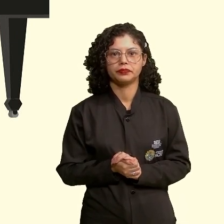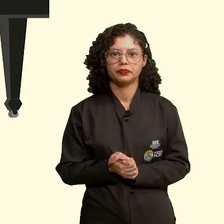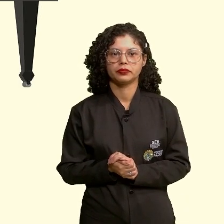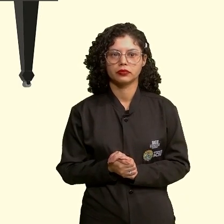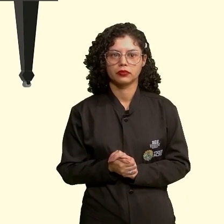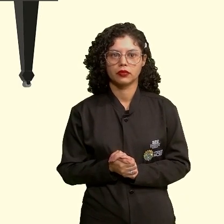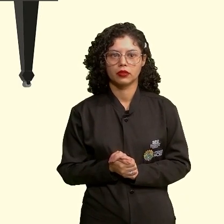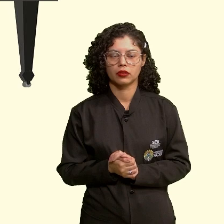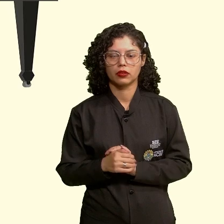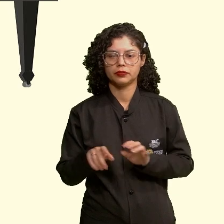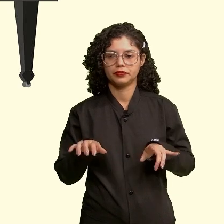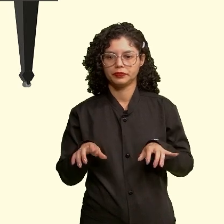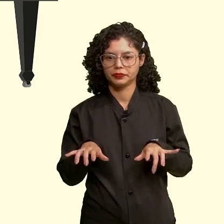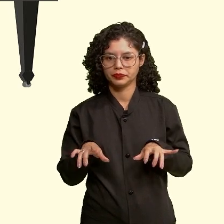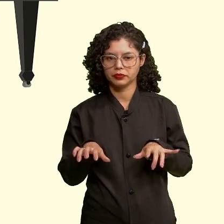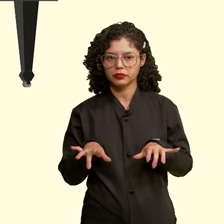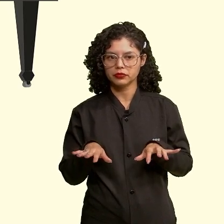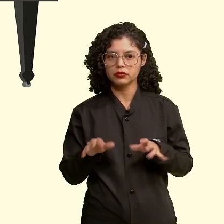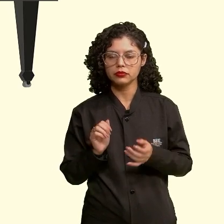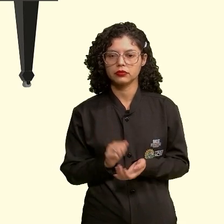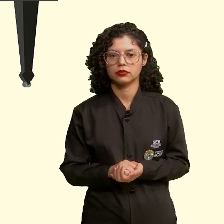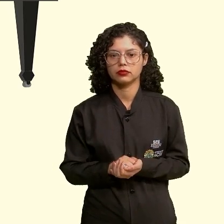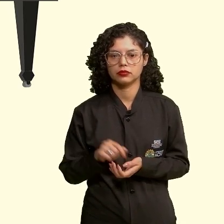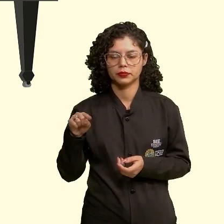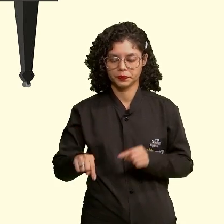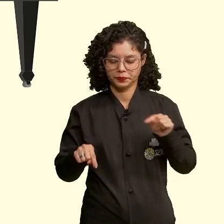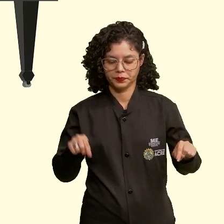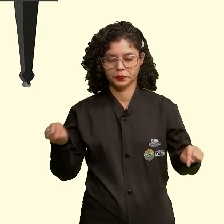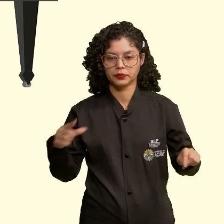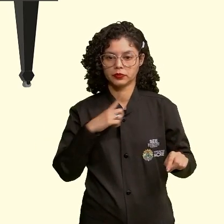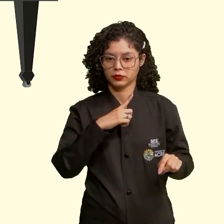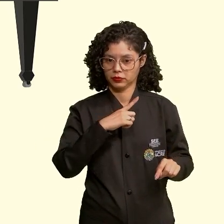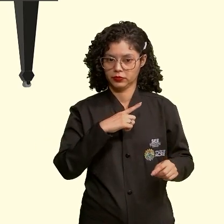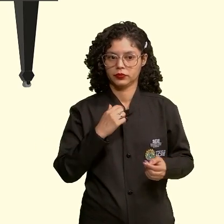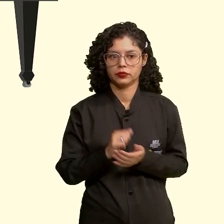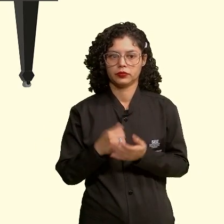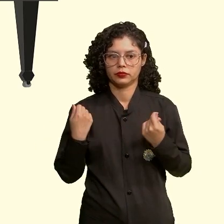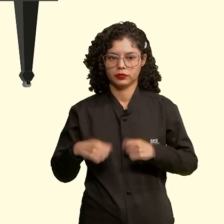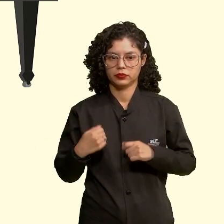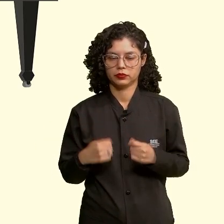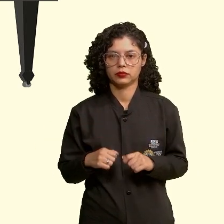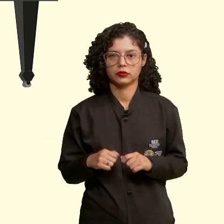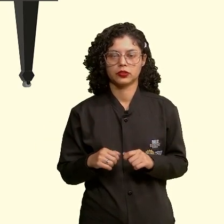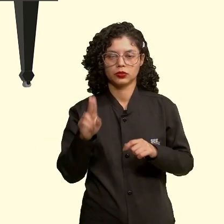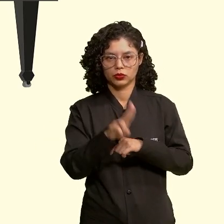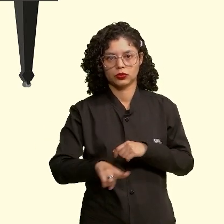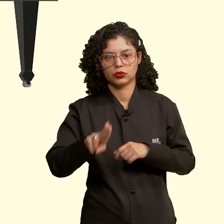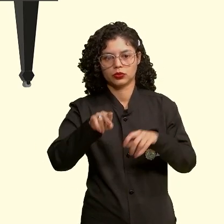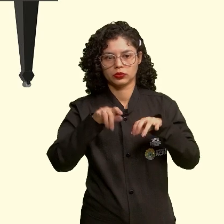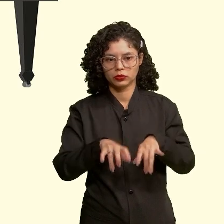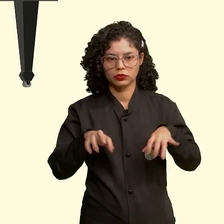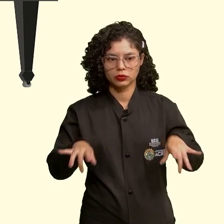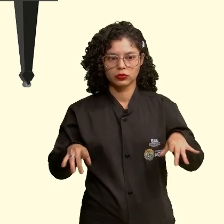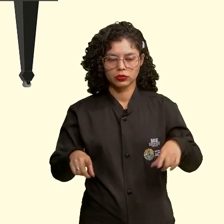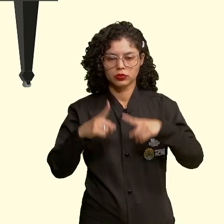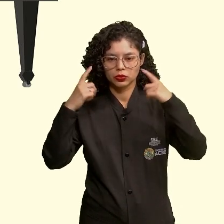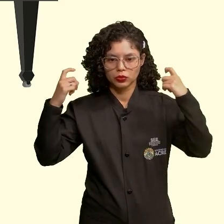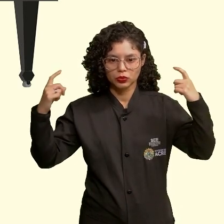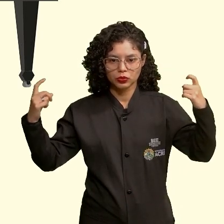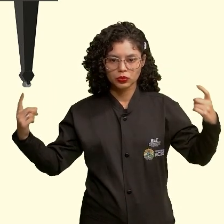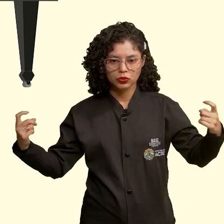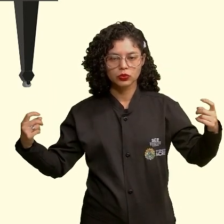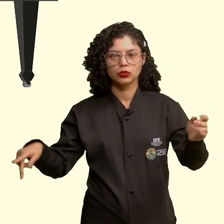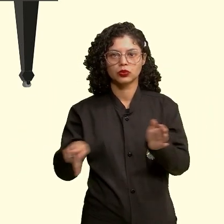resposta correta. Esse é o piano, é um instrumento de tecla. Ele é tocado pressionando as teclas,